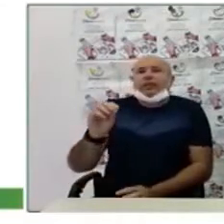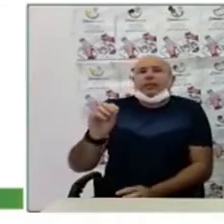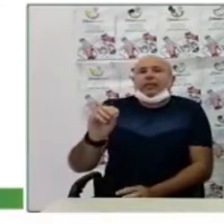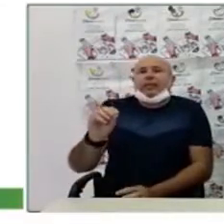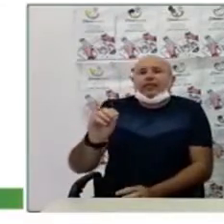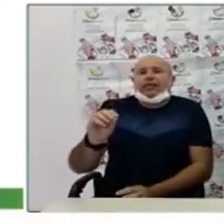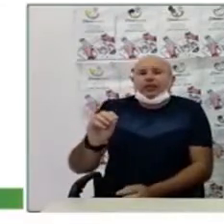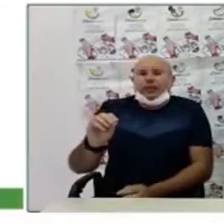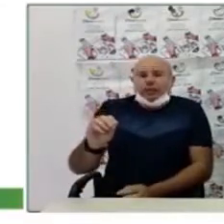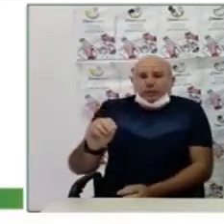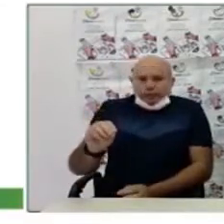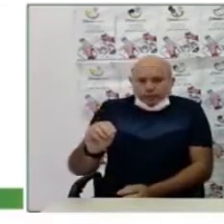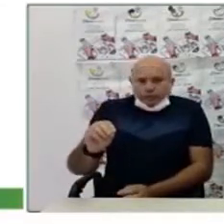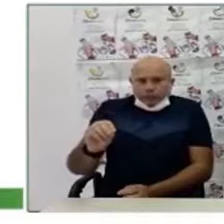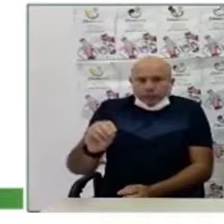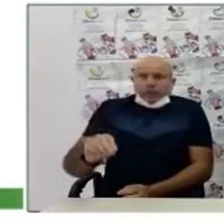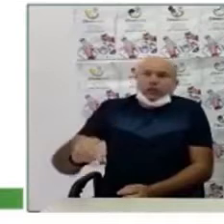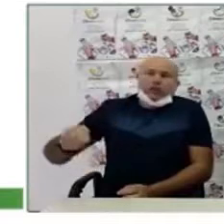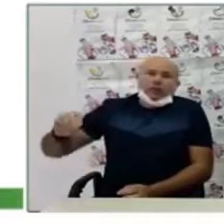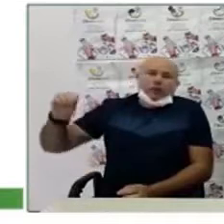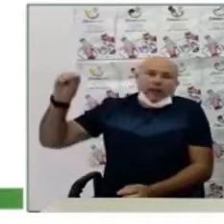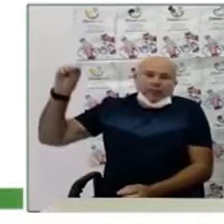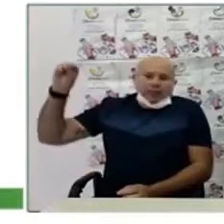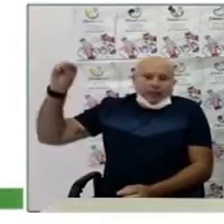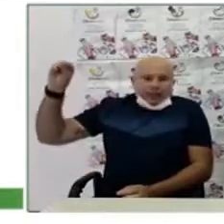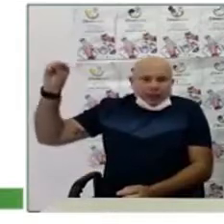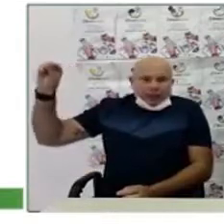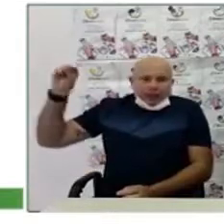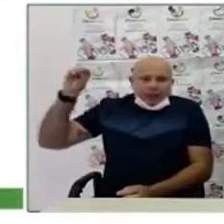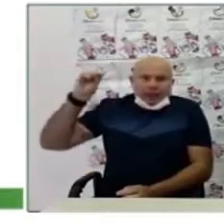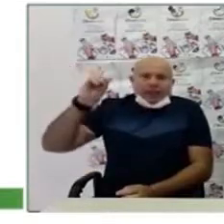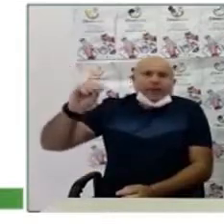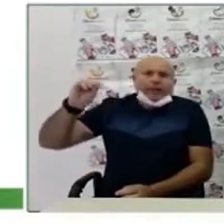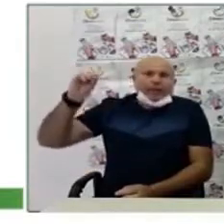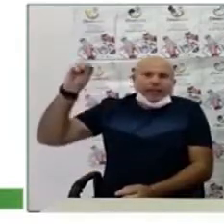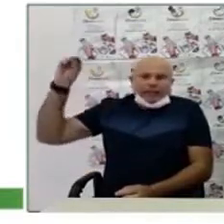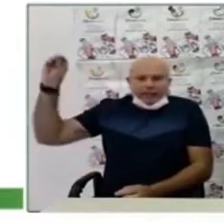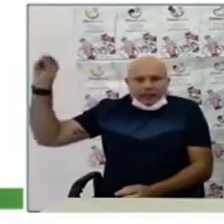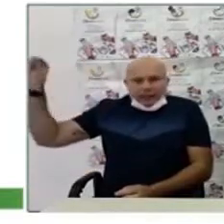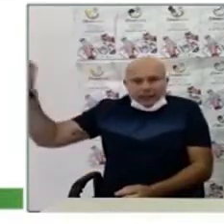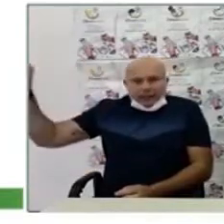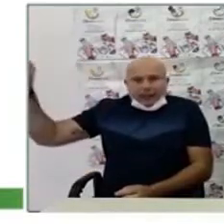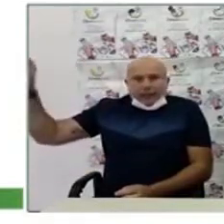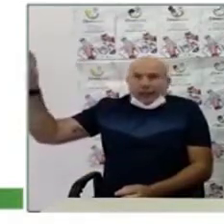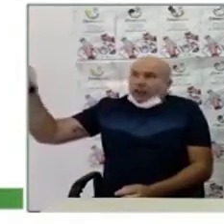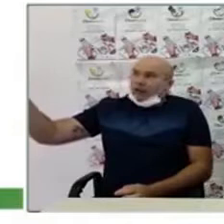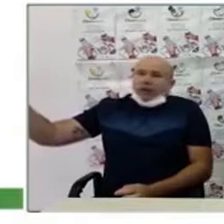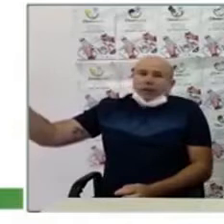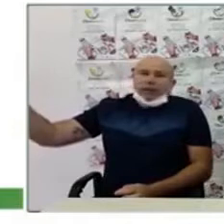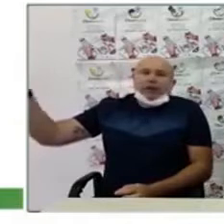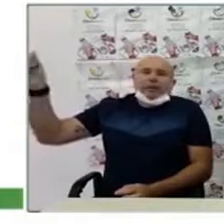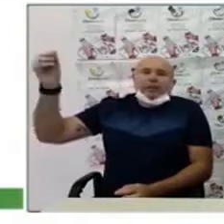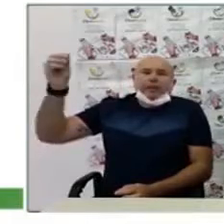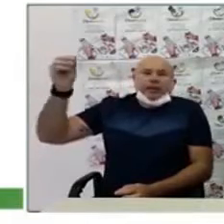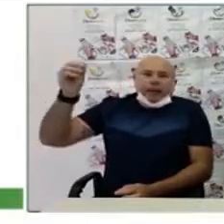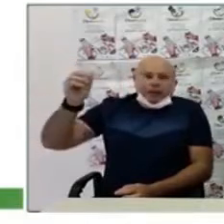da mesma região, estão indo para a mesma região, que é a 1ª camada para a 3ª, estão voltando